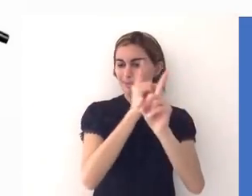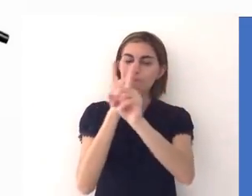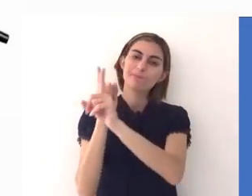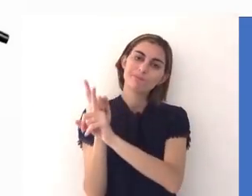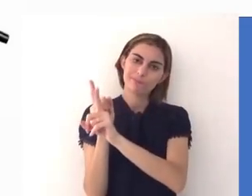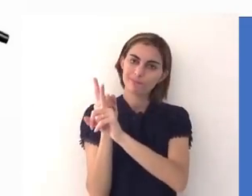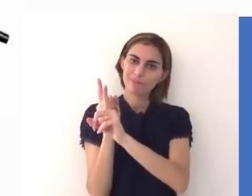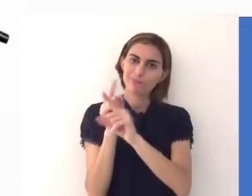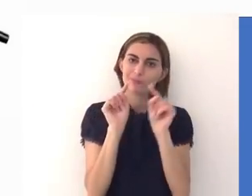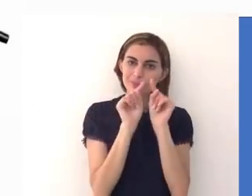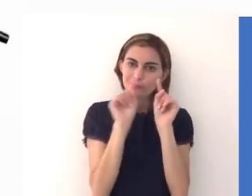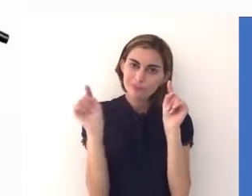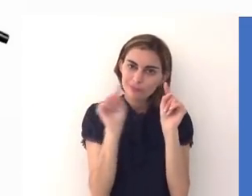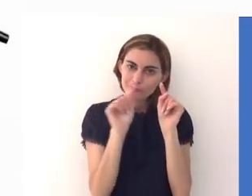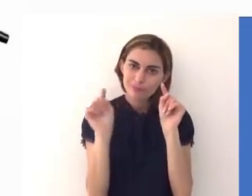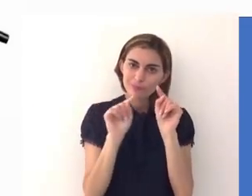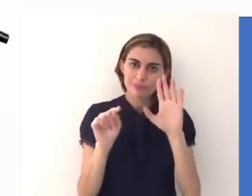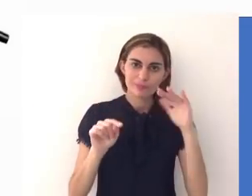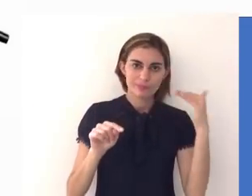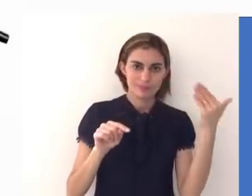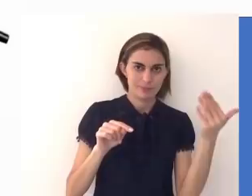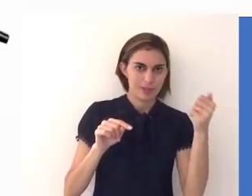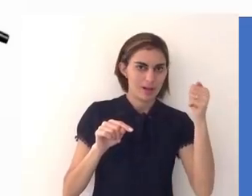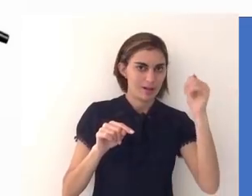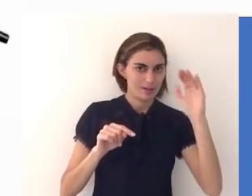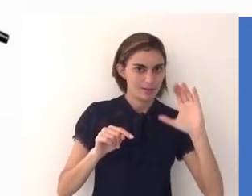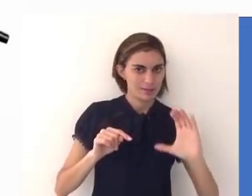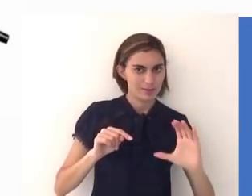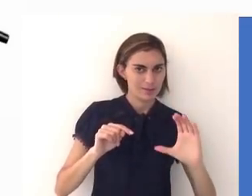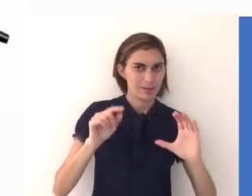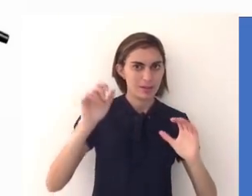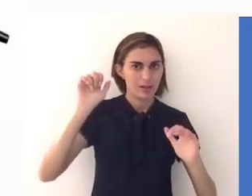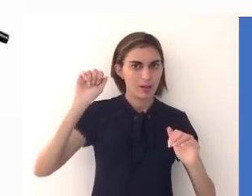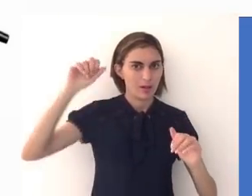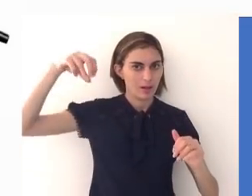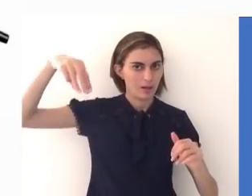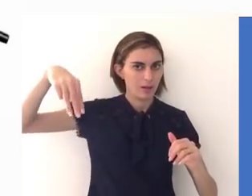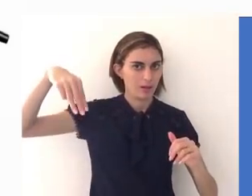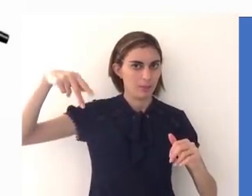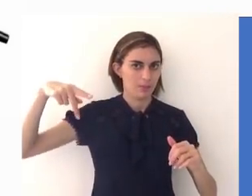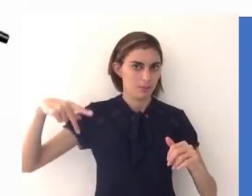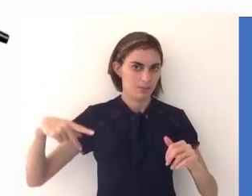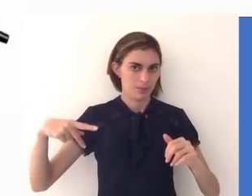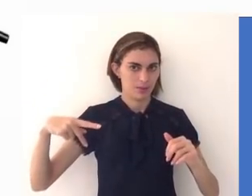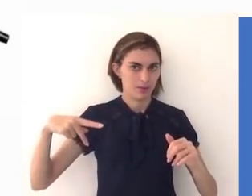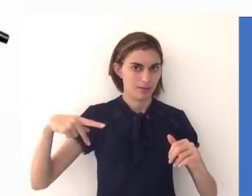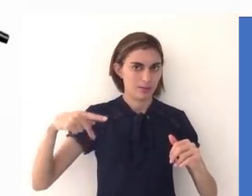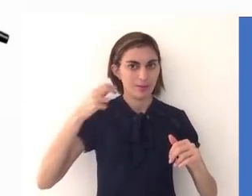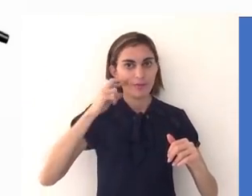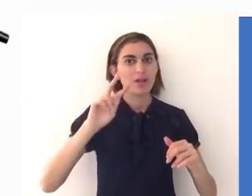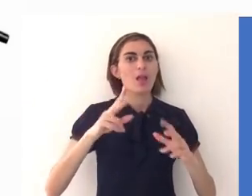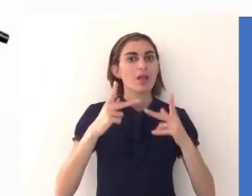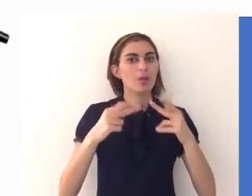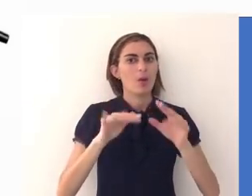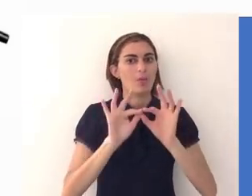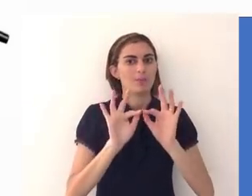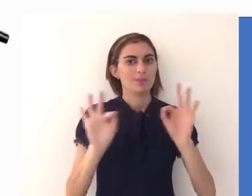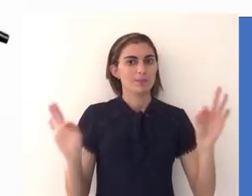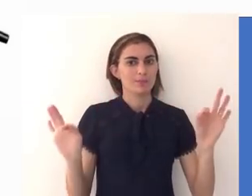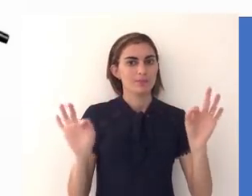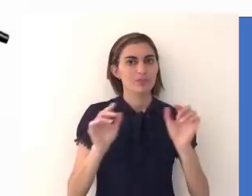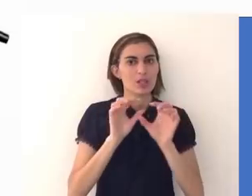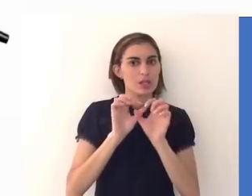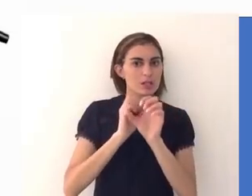identificou com um tracinho. Esse lado AC e MP tem 2 tracinhos porque possuem a mesma medida,